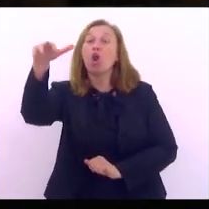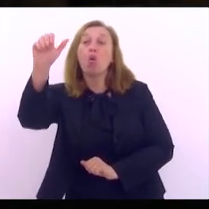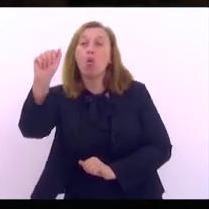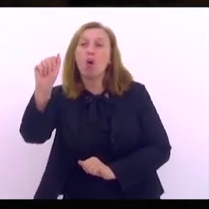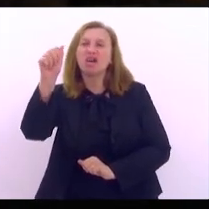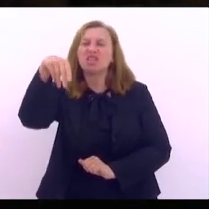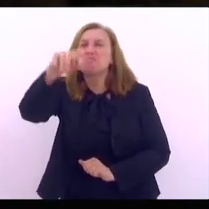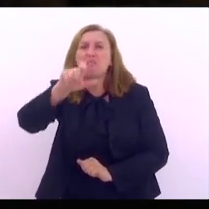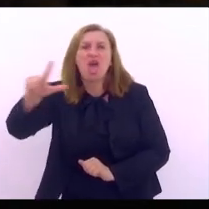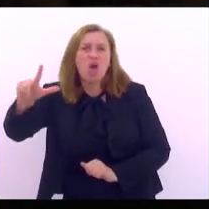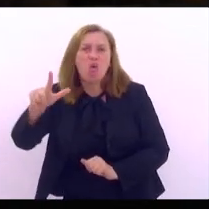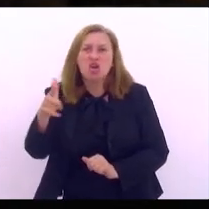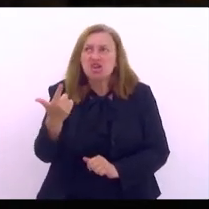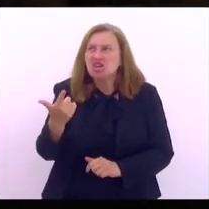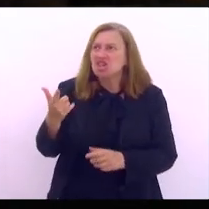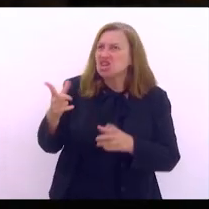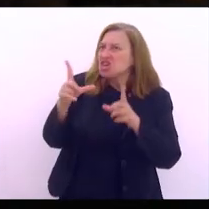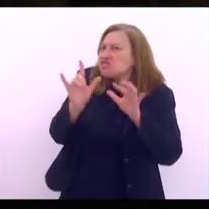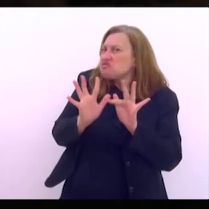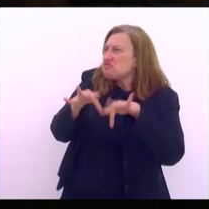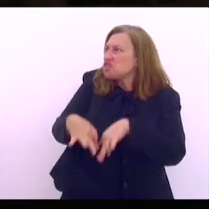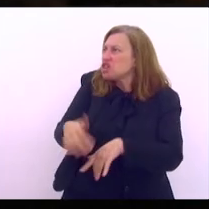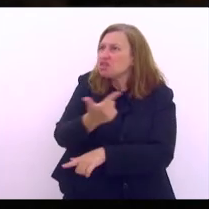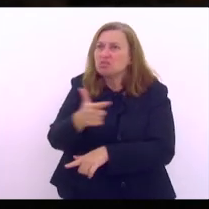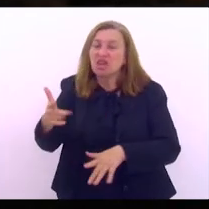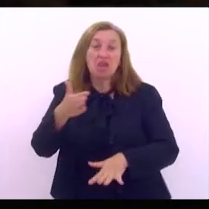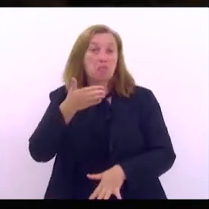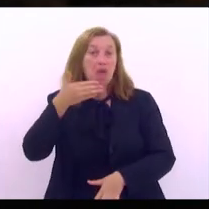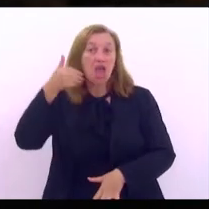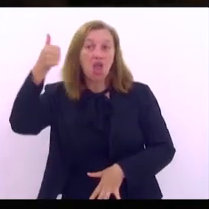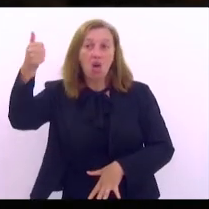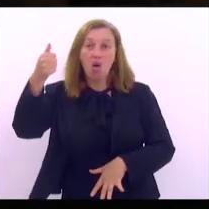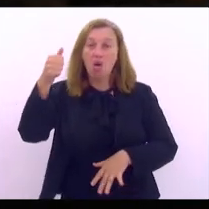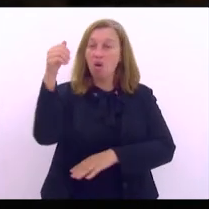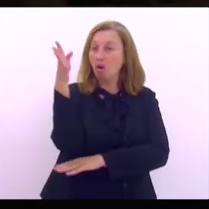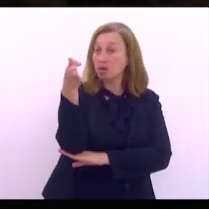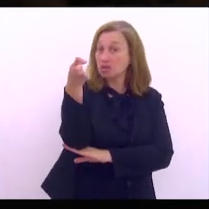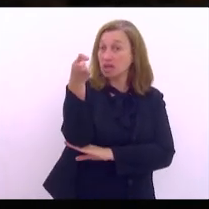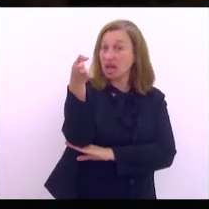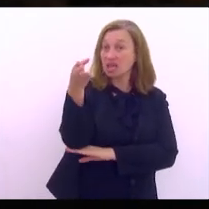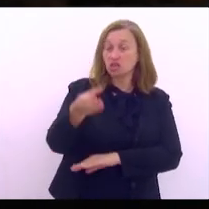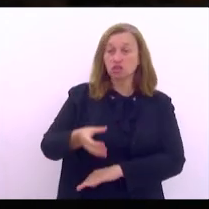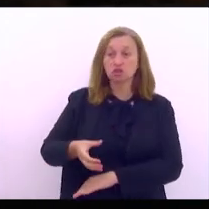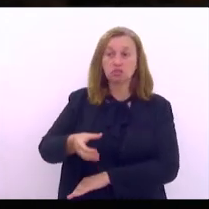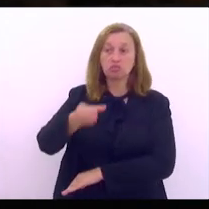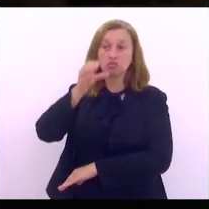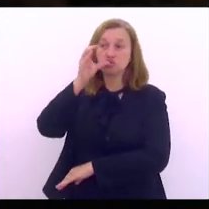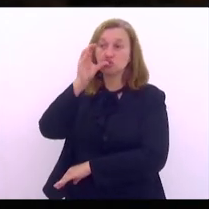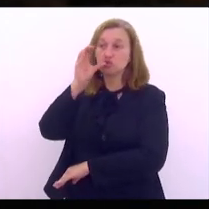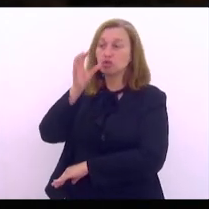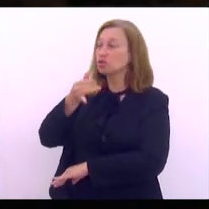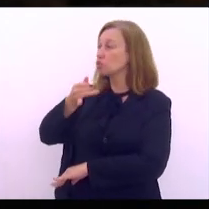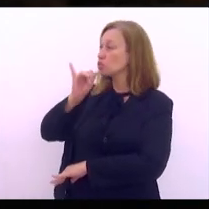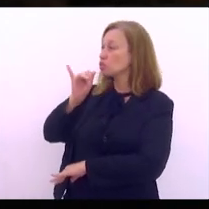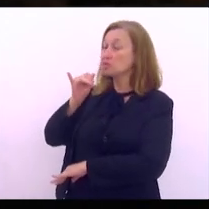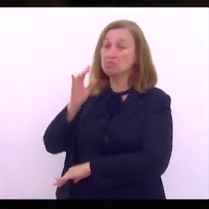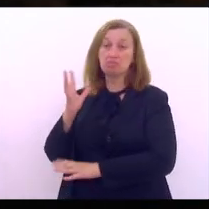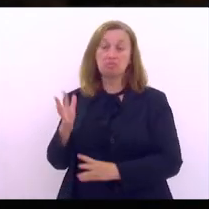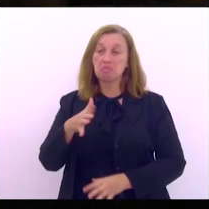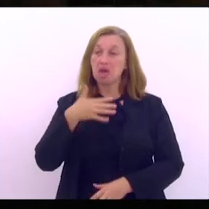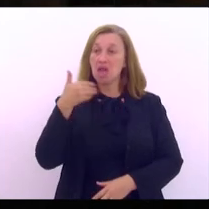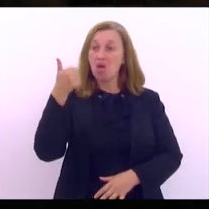tem fim. Nos melhores hotéis, com os melhores champanhes, com os melhores